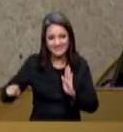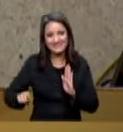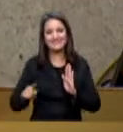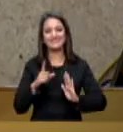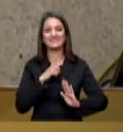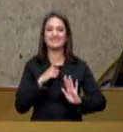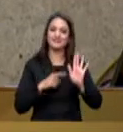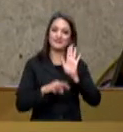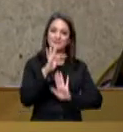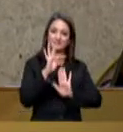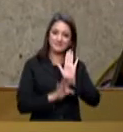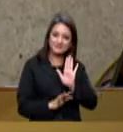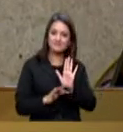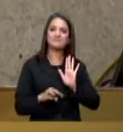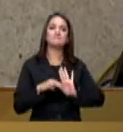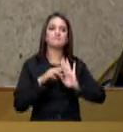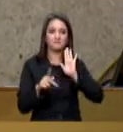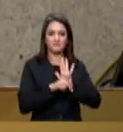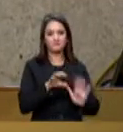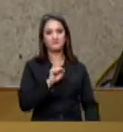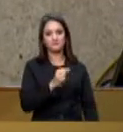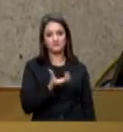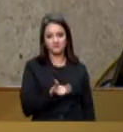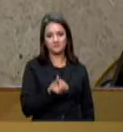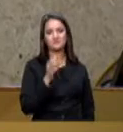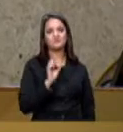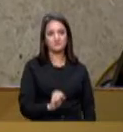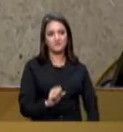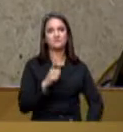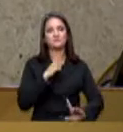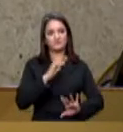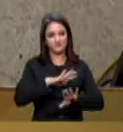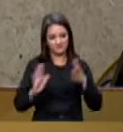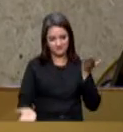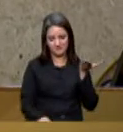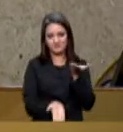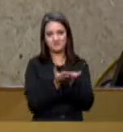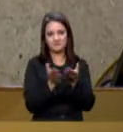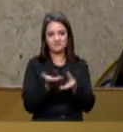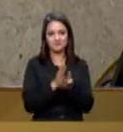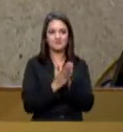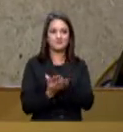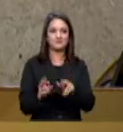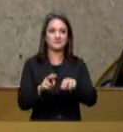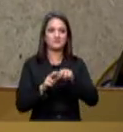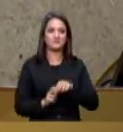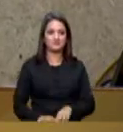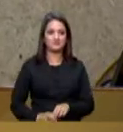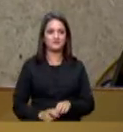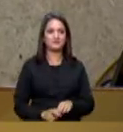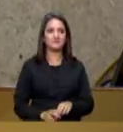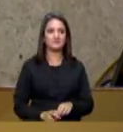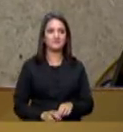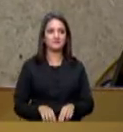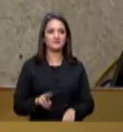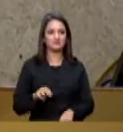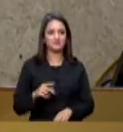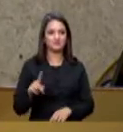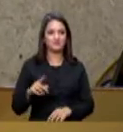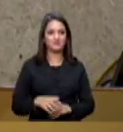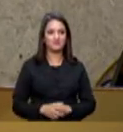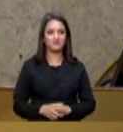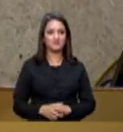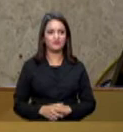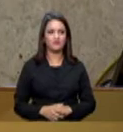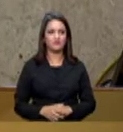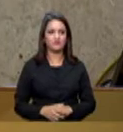da medida 868, peça juntada aos autos pela Consultoria Geral da União, seja conforme os